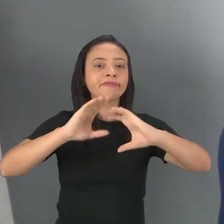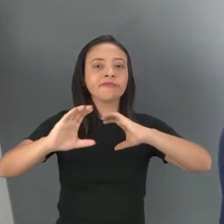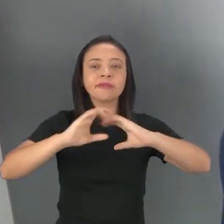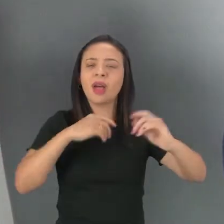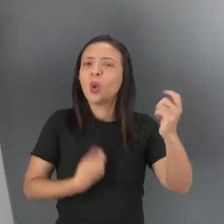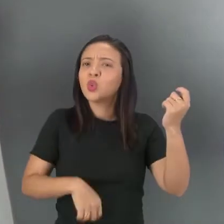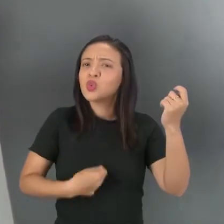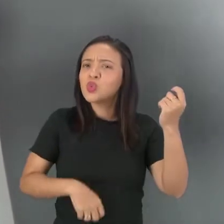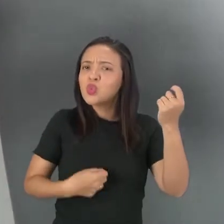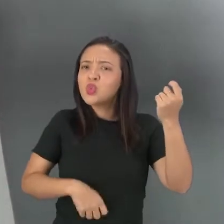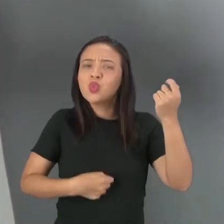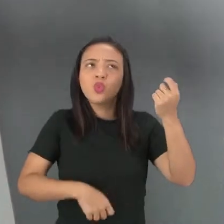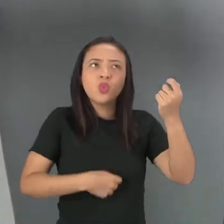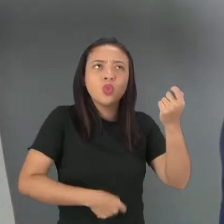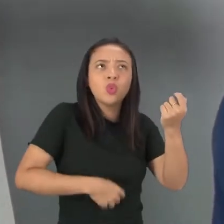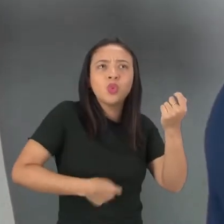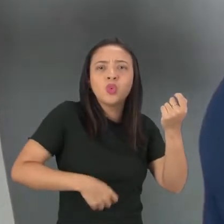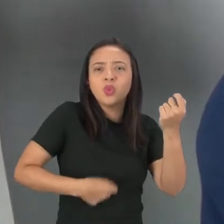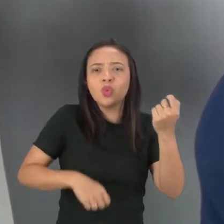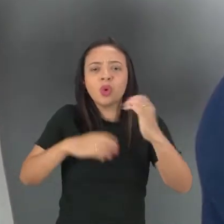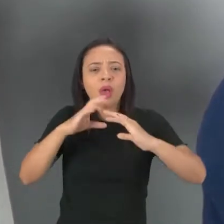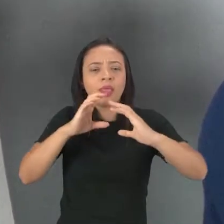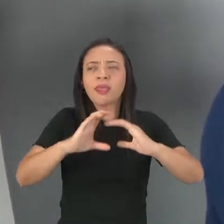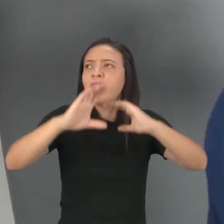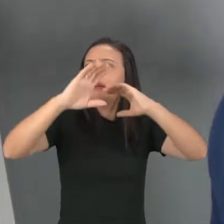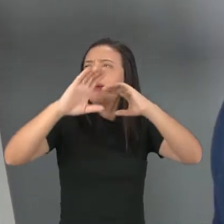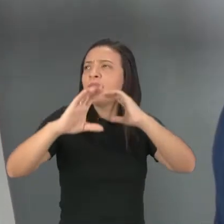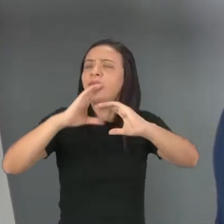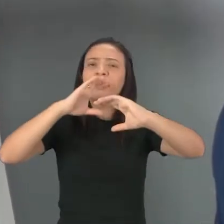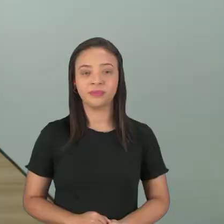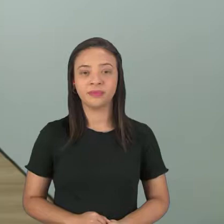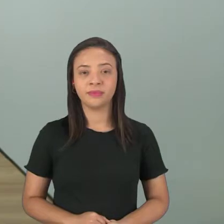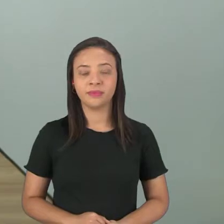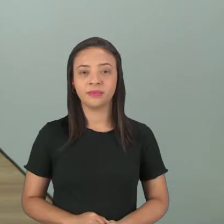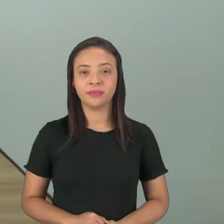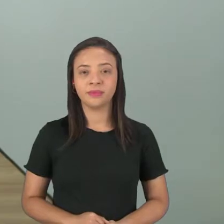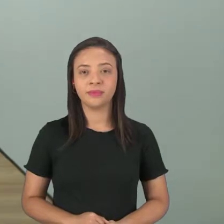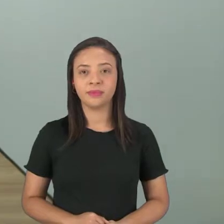cantando Se vocês olharem ó cantando